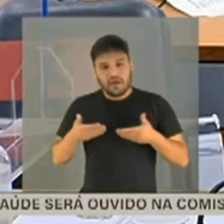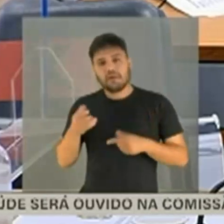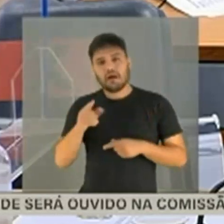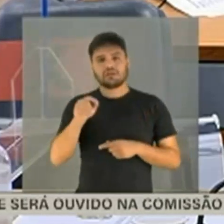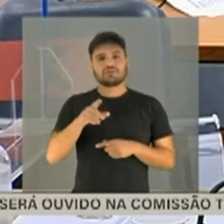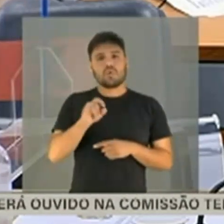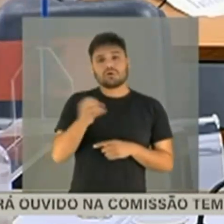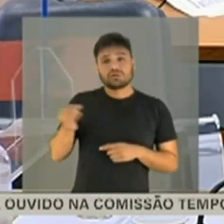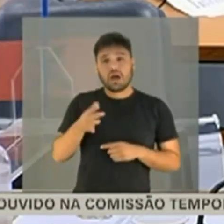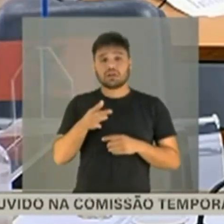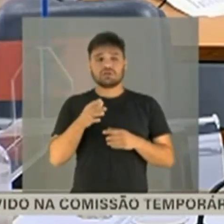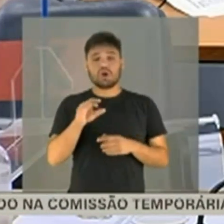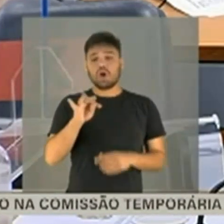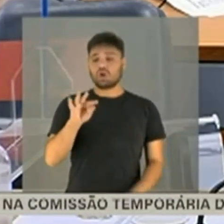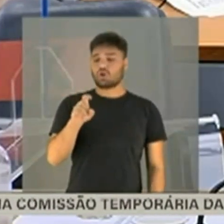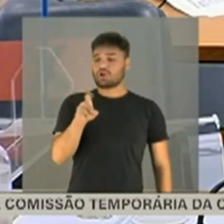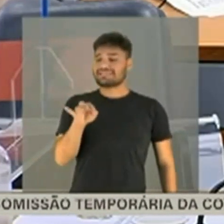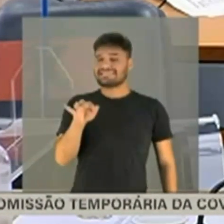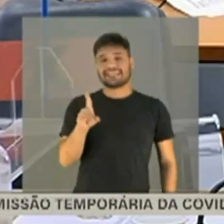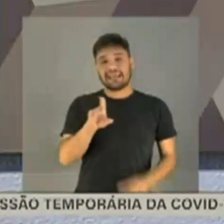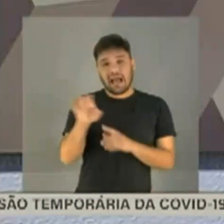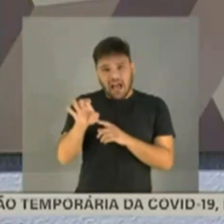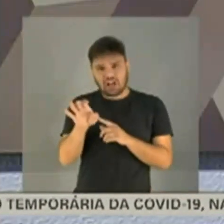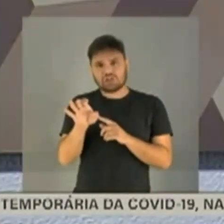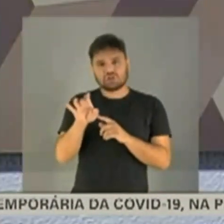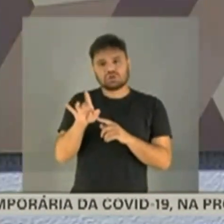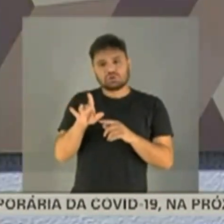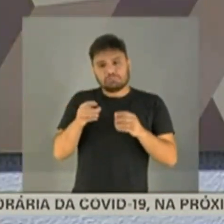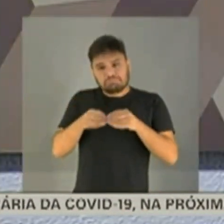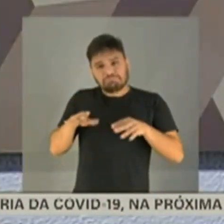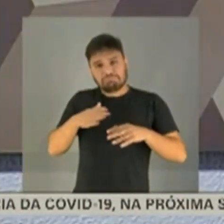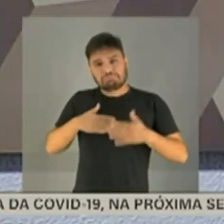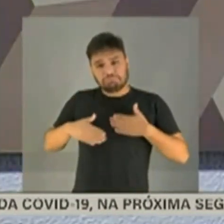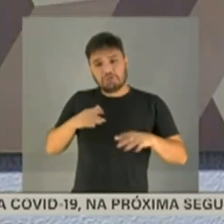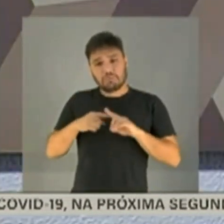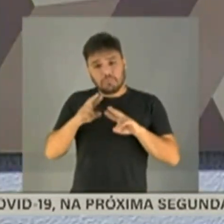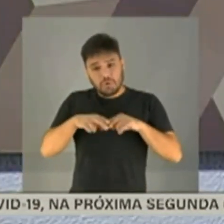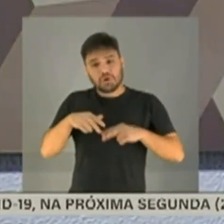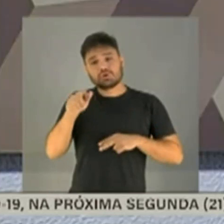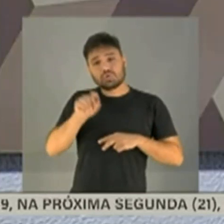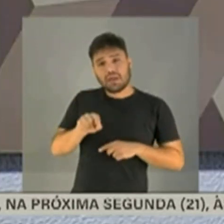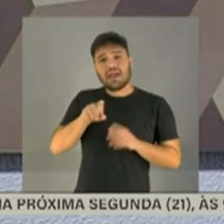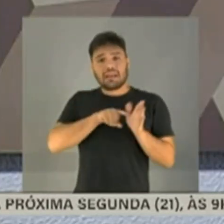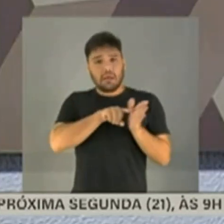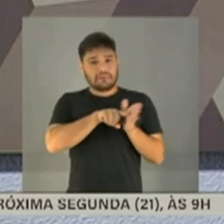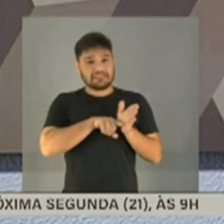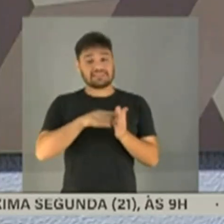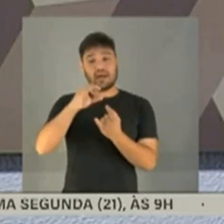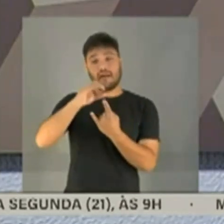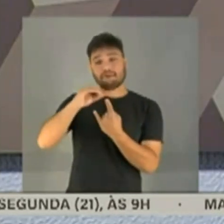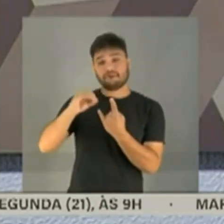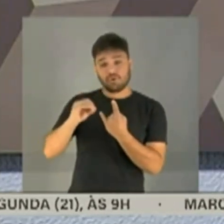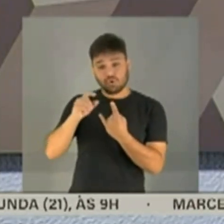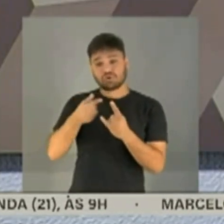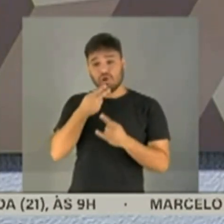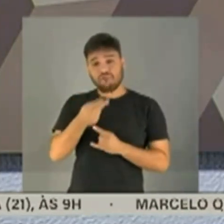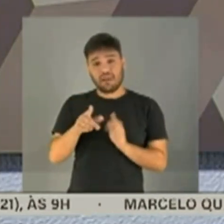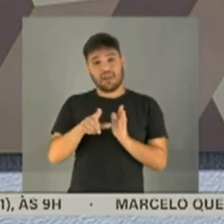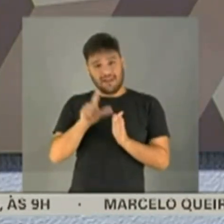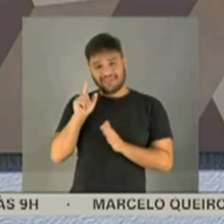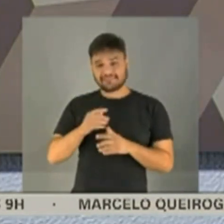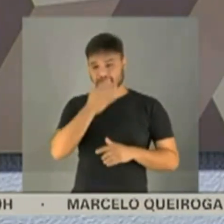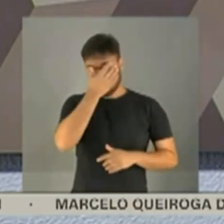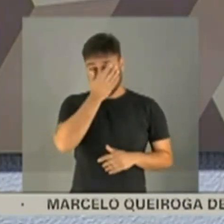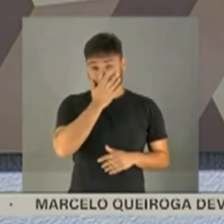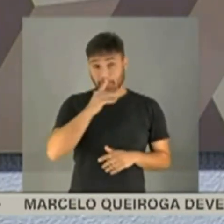do nível de toxicidade. Por isso que chama muita atenção o que ocorreu no estudo da Fiocruz, que eu citei no meu discurso